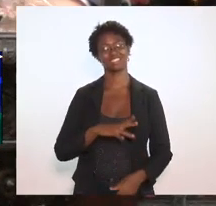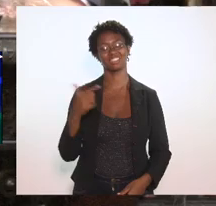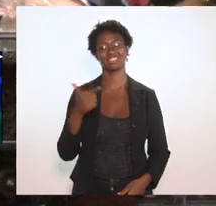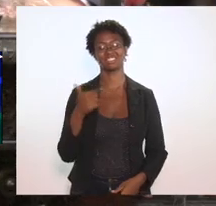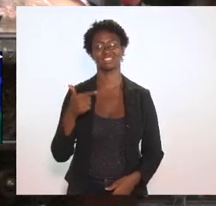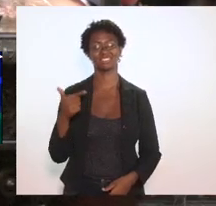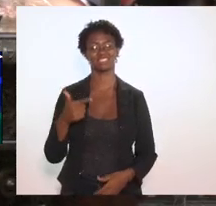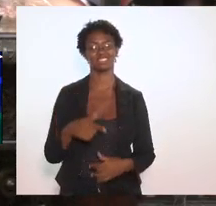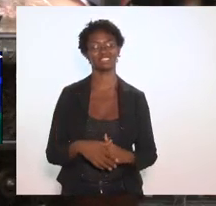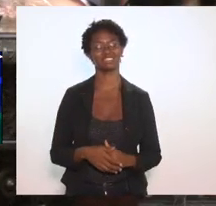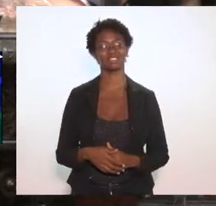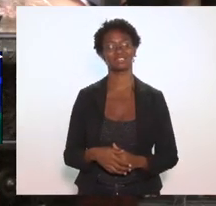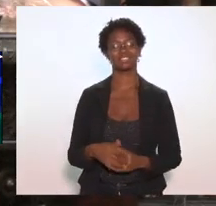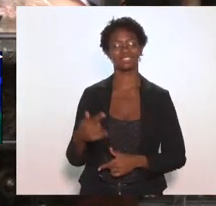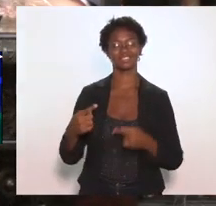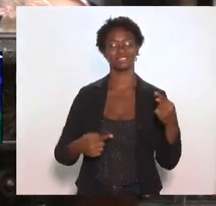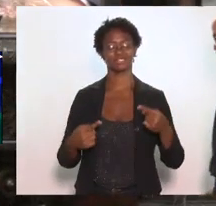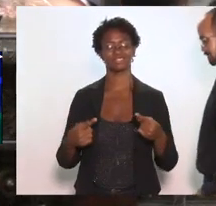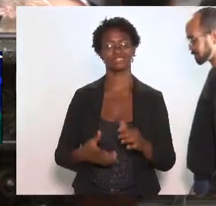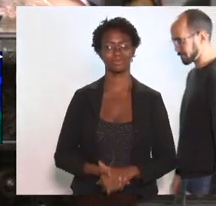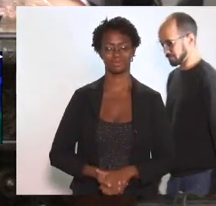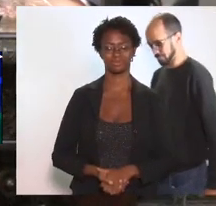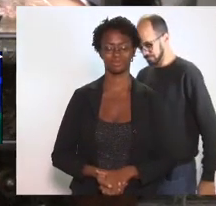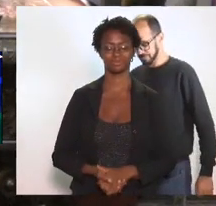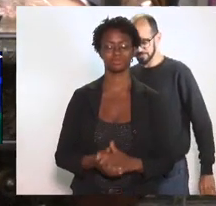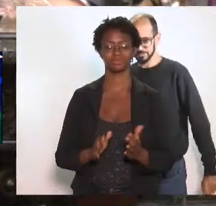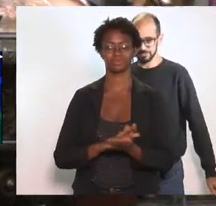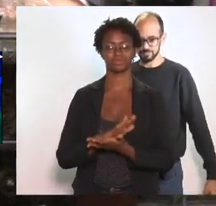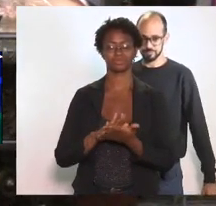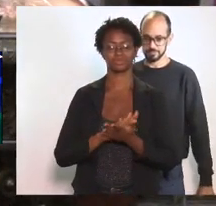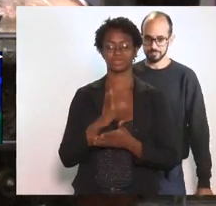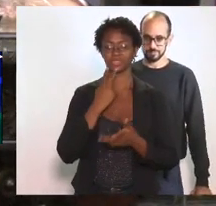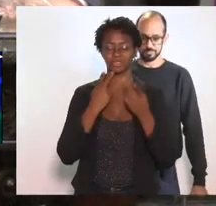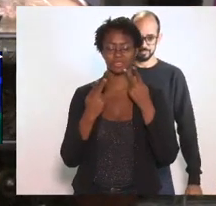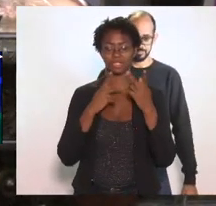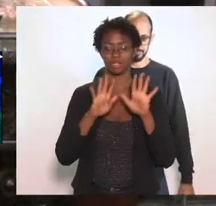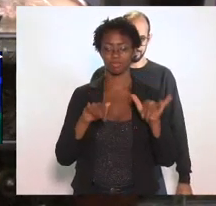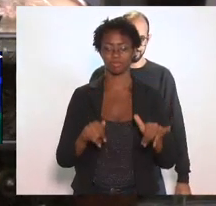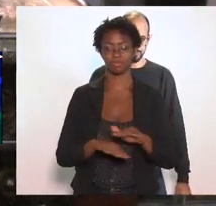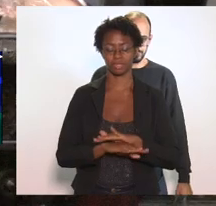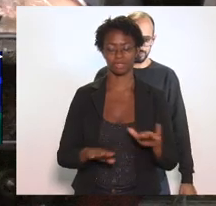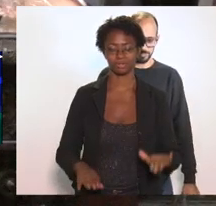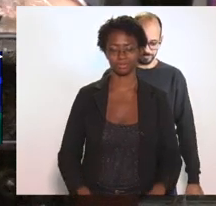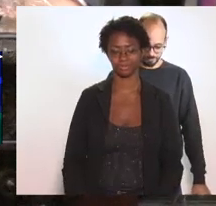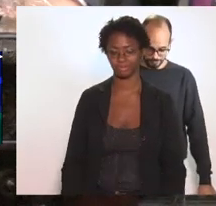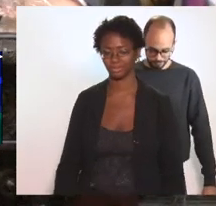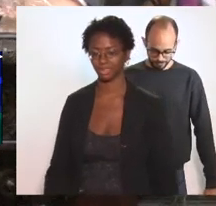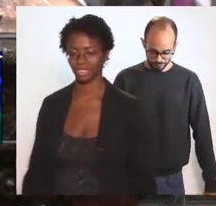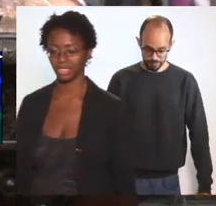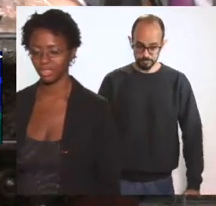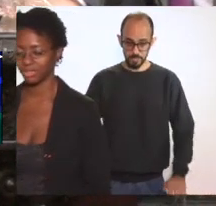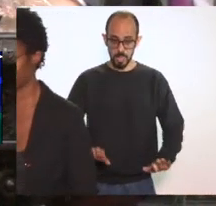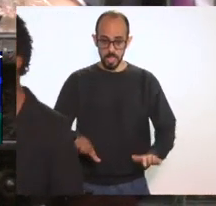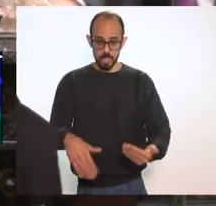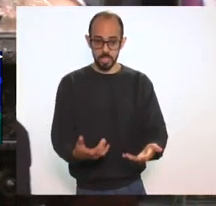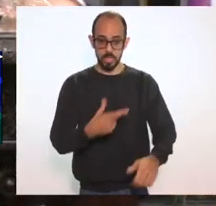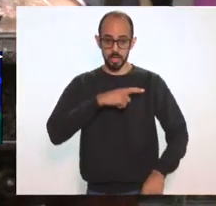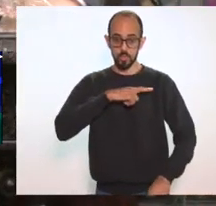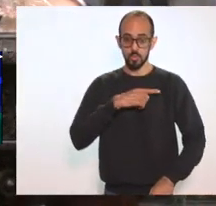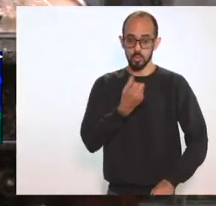segunda discussão. Nada mais a tratar na segunda sessão extraordinária, a mesma está encerrada. Havendo número legal sobre a proteção de